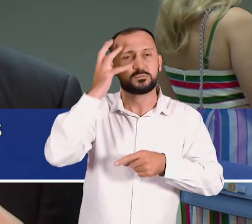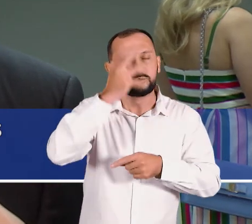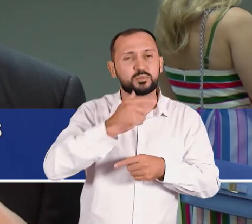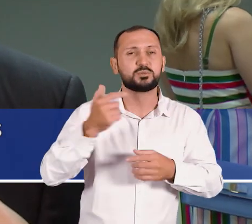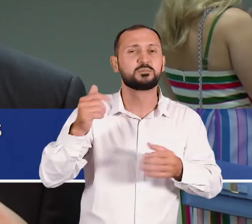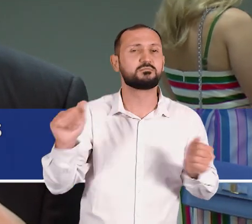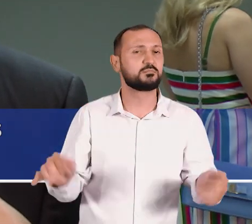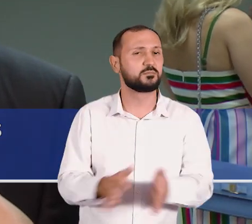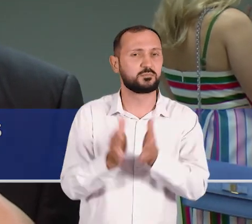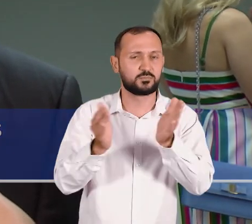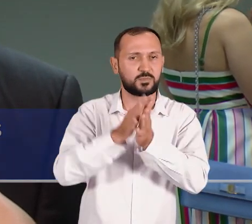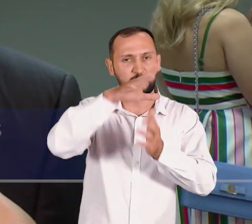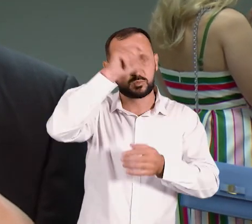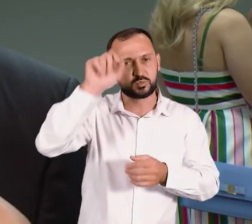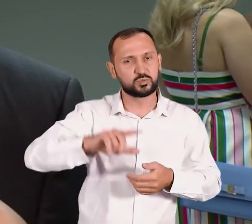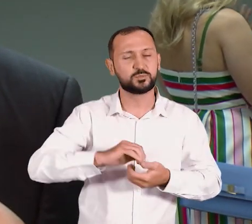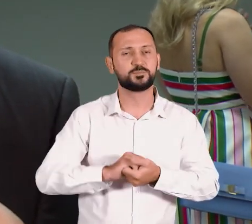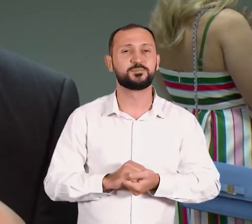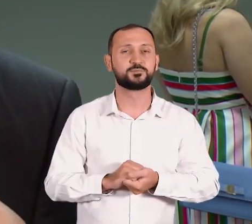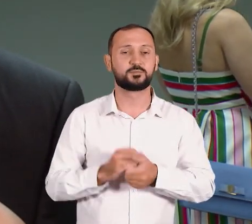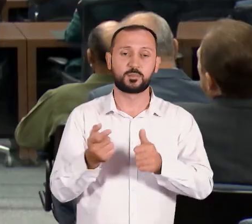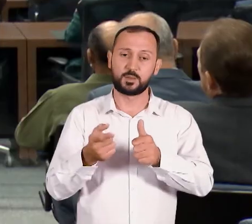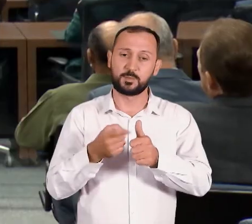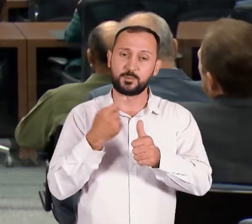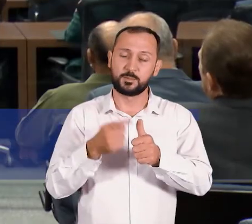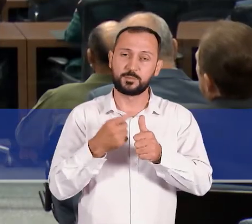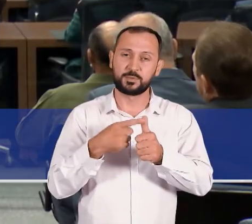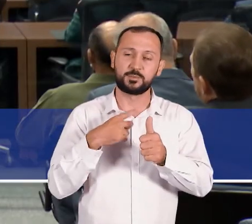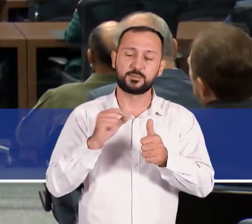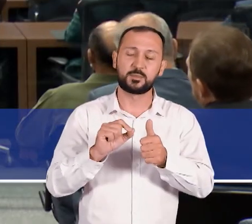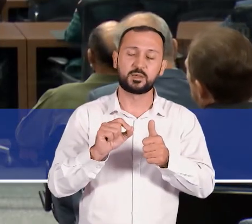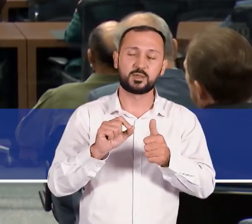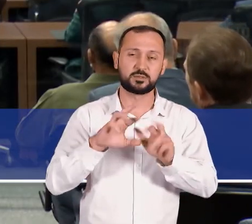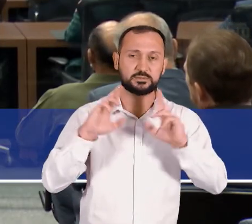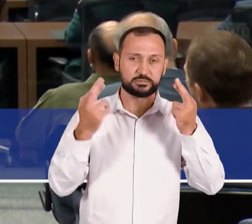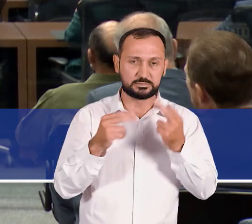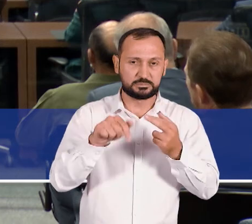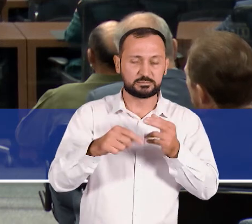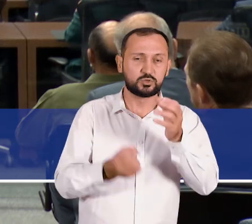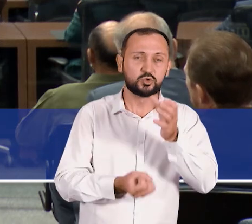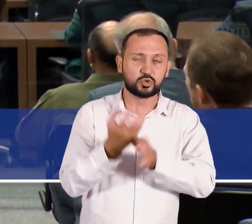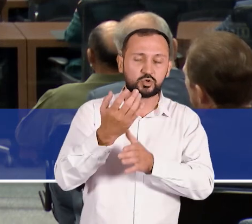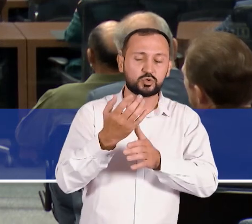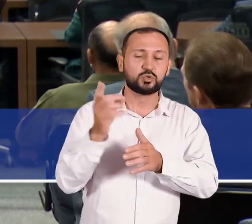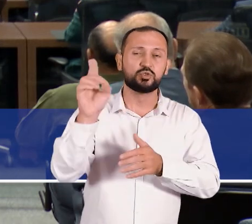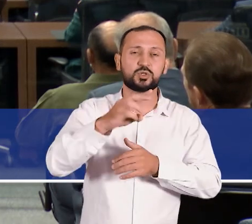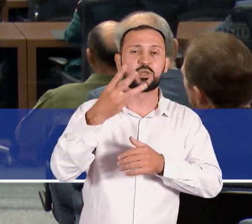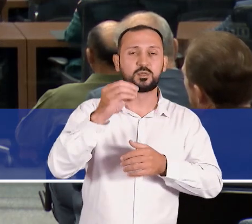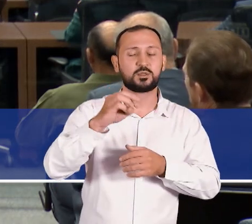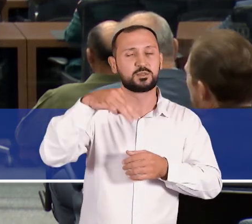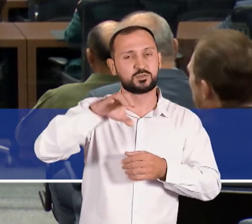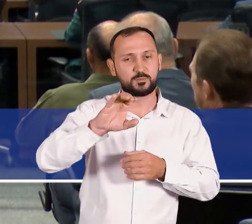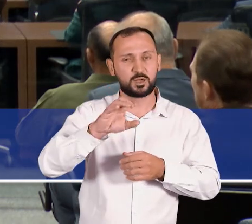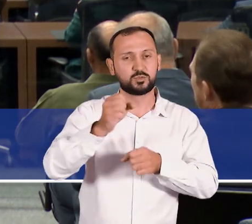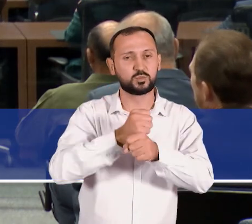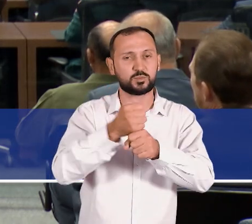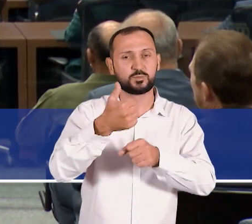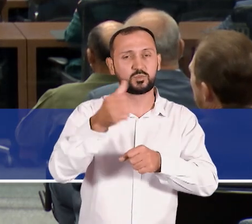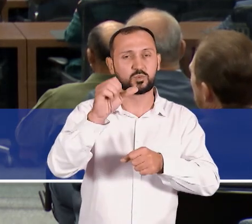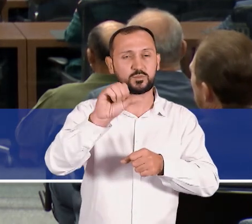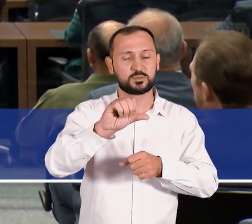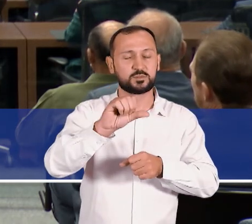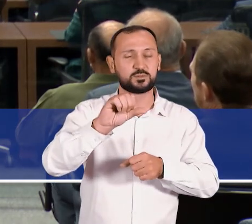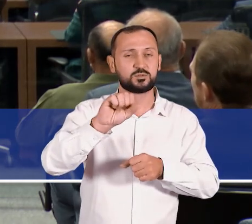Estado belíssimo, o Estado maravilhoso que é o Mato Grosso do Sul. A primeira sessão do Tribunal de Contas do Estado foi realizada em 30 de março